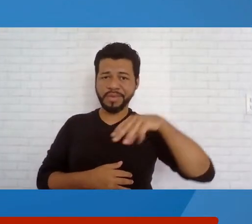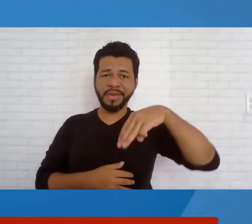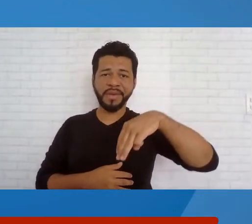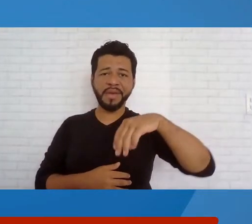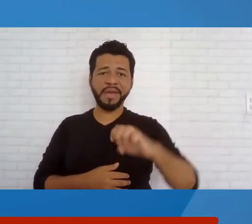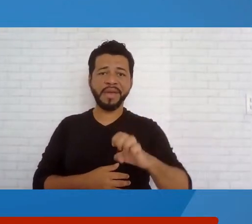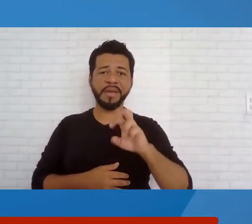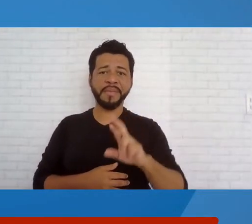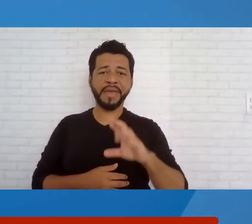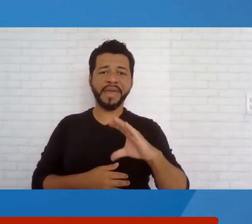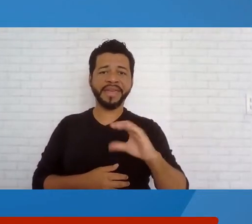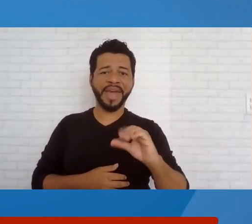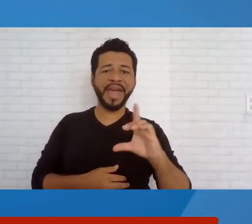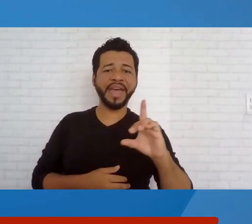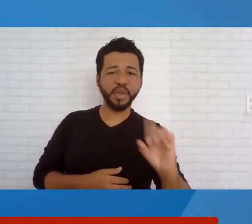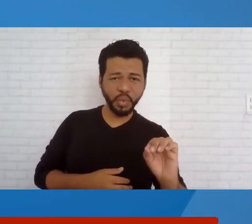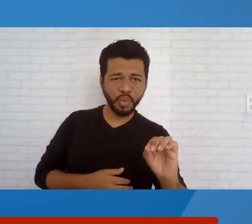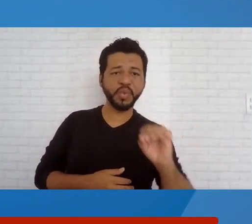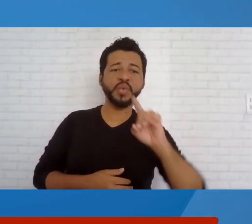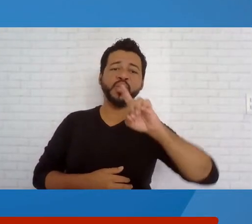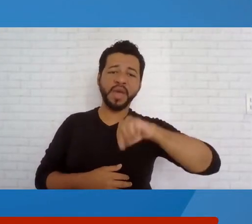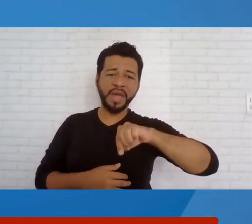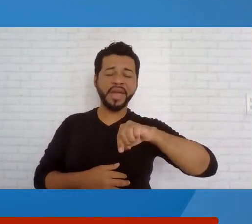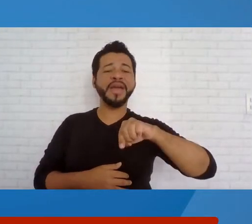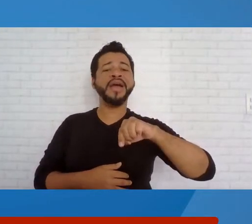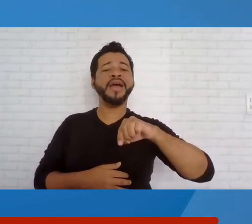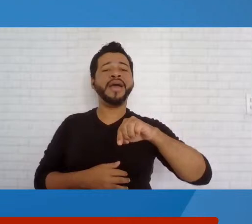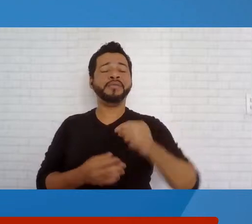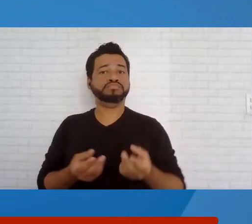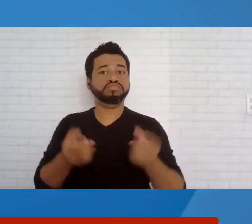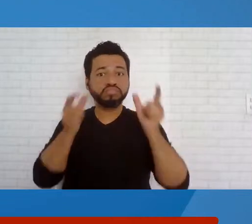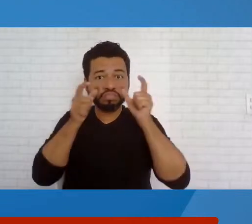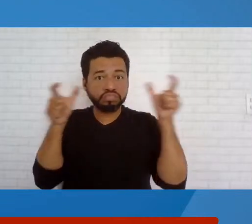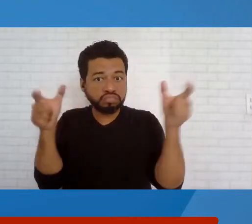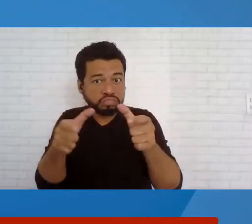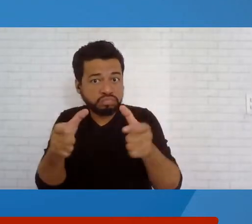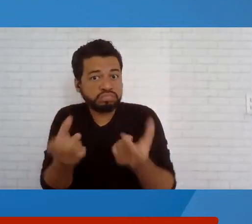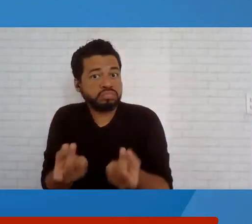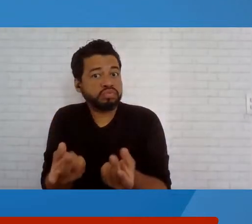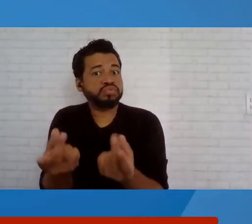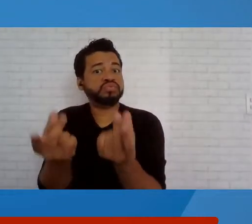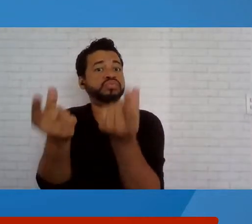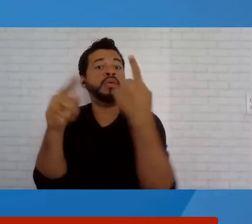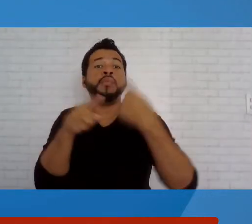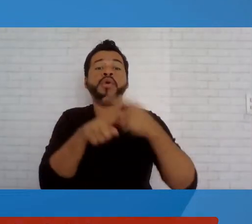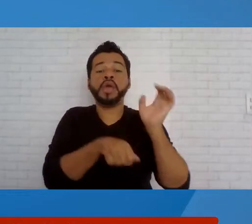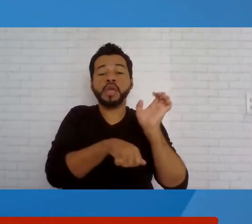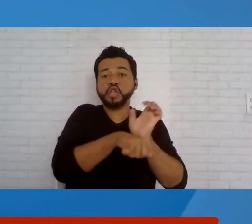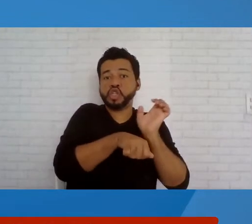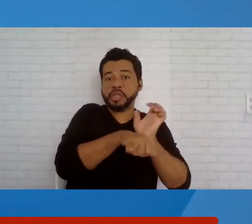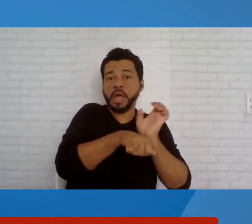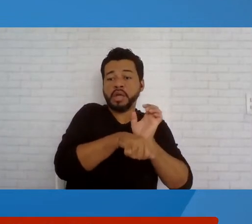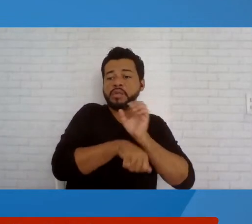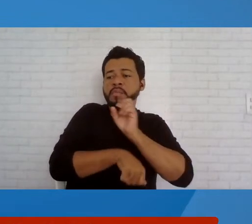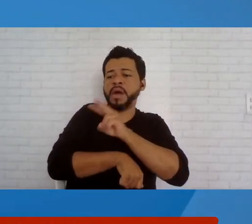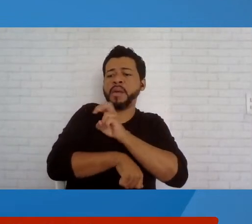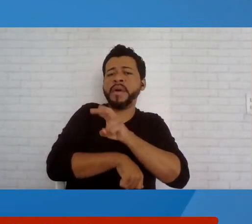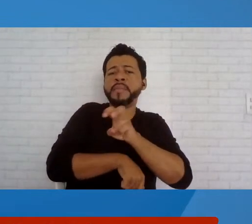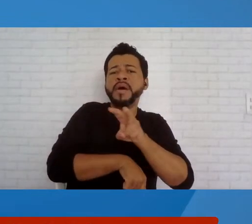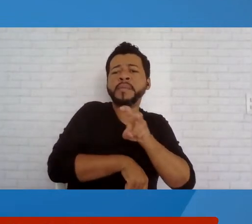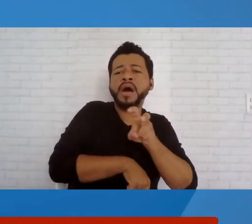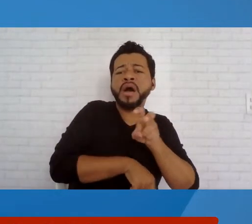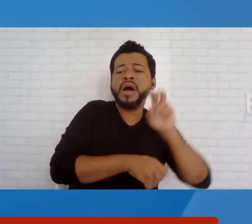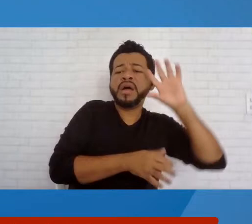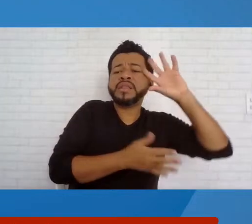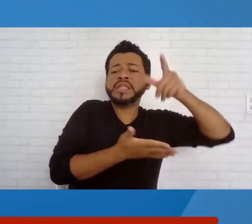dizer, é o Estado que define o valor, é o mercado que define o valor de cada coisa. Não é o valor do